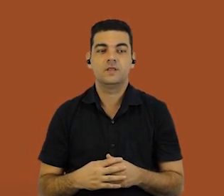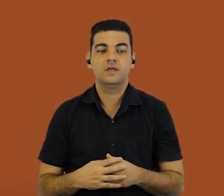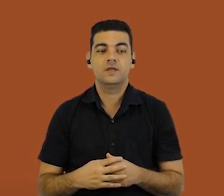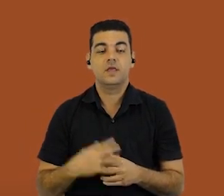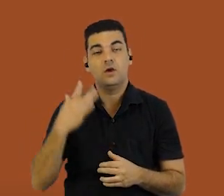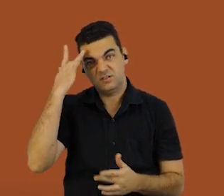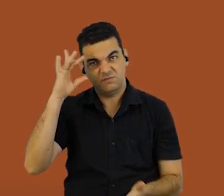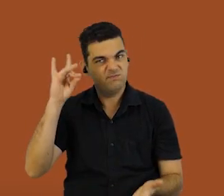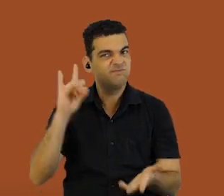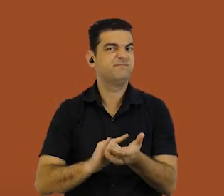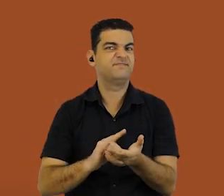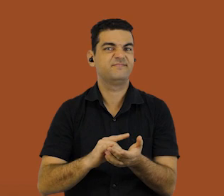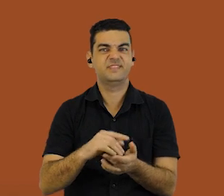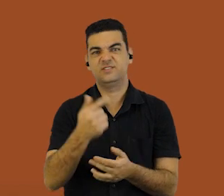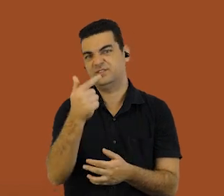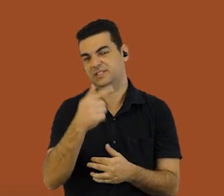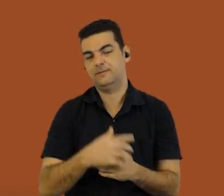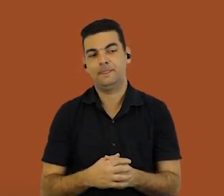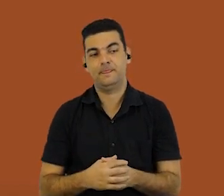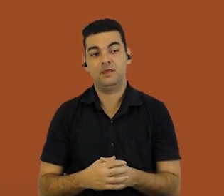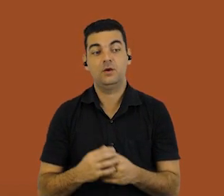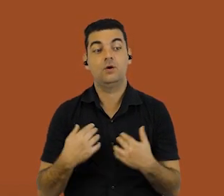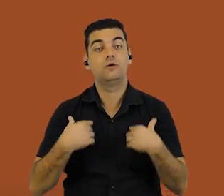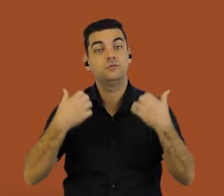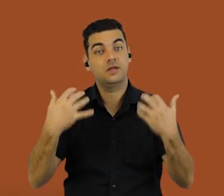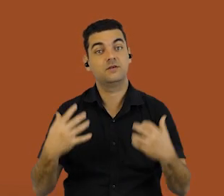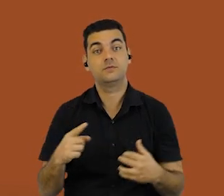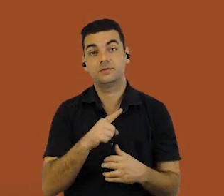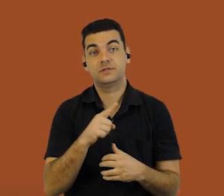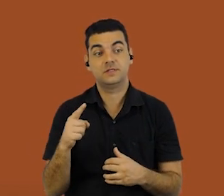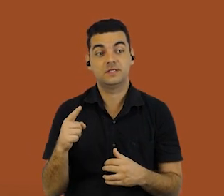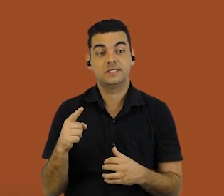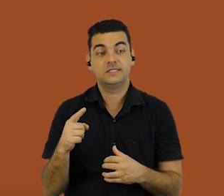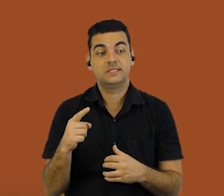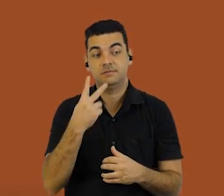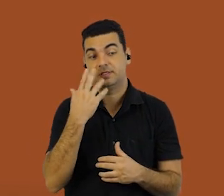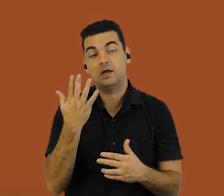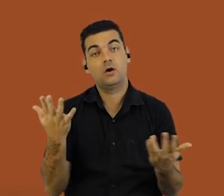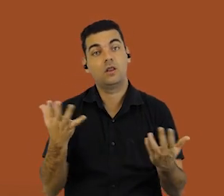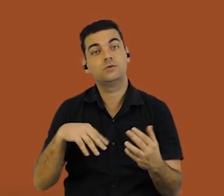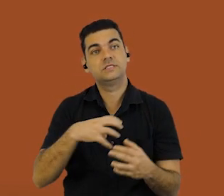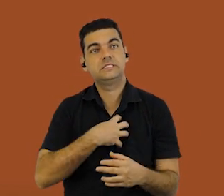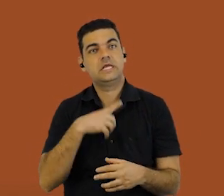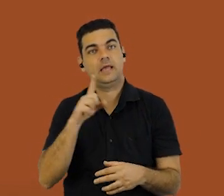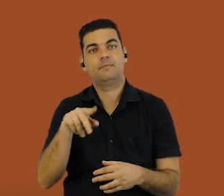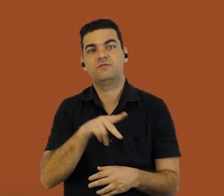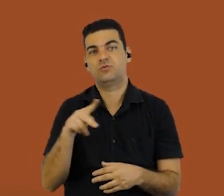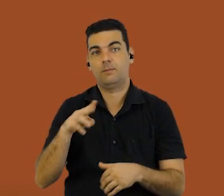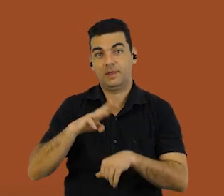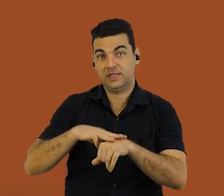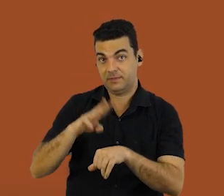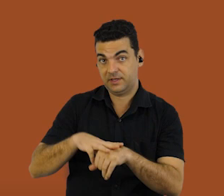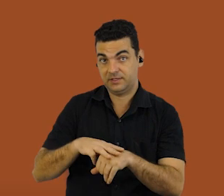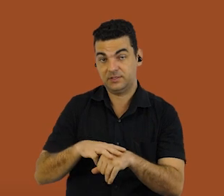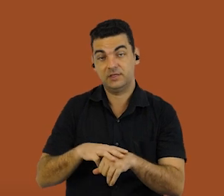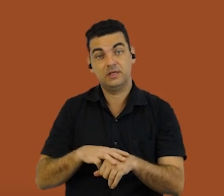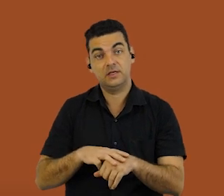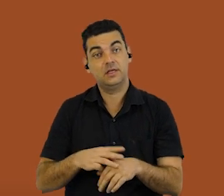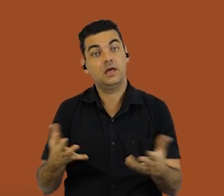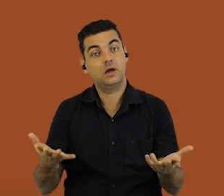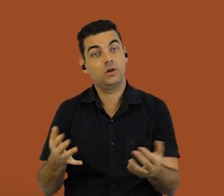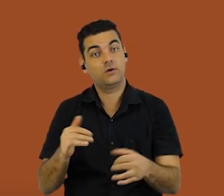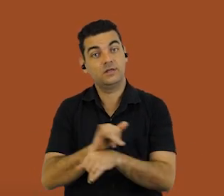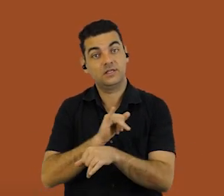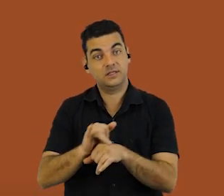não tinha se consolidado. Assim, eu costumo dizer que a condição de ser professor de matemática, com a prática que adoto